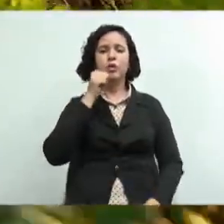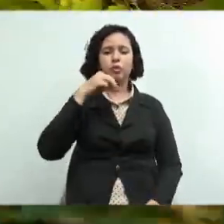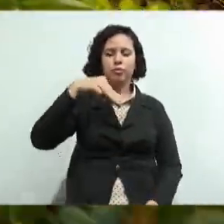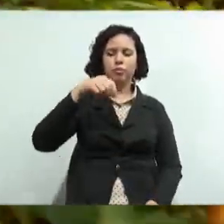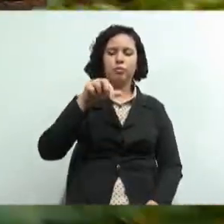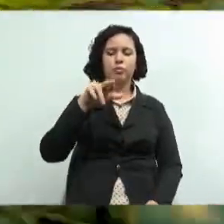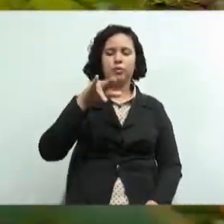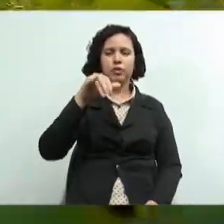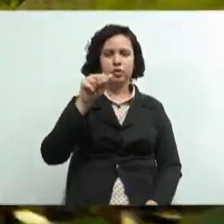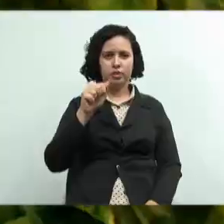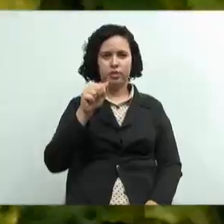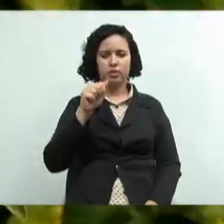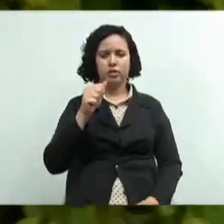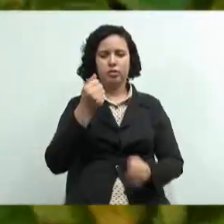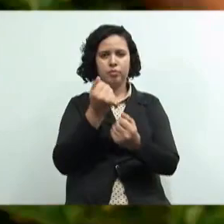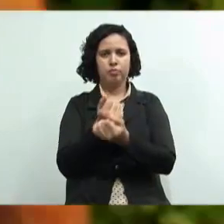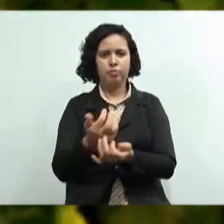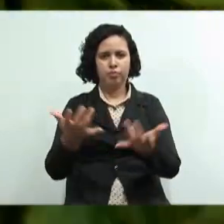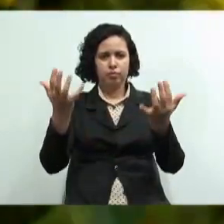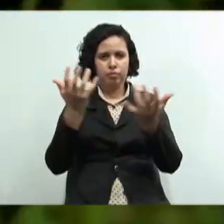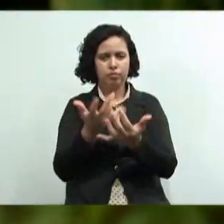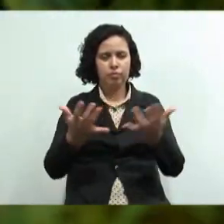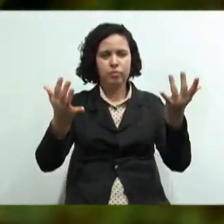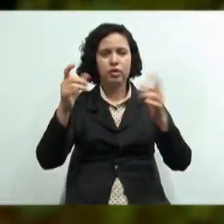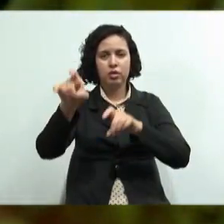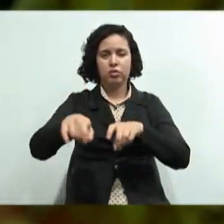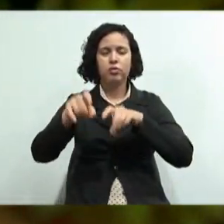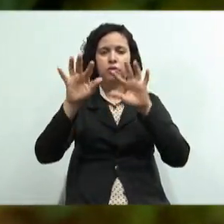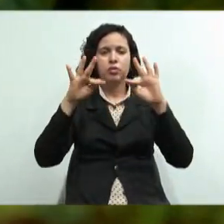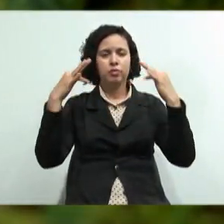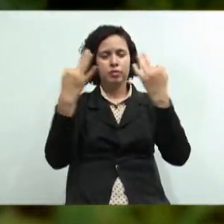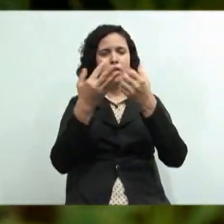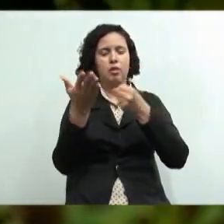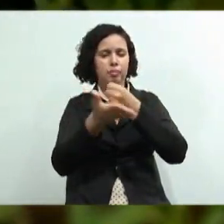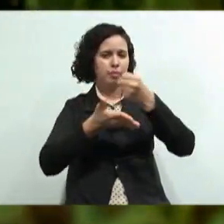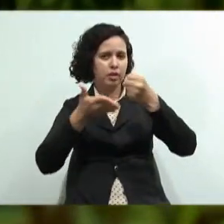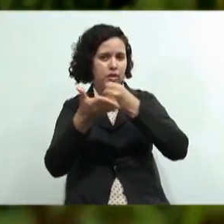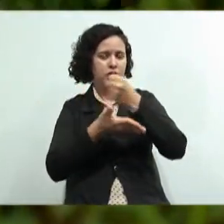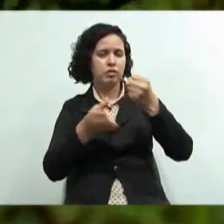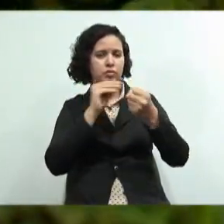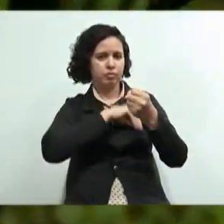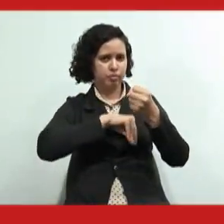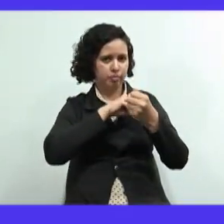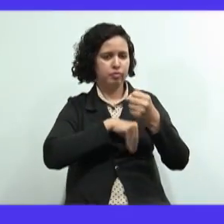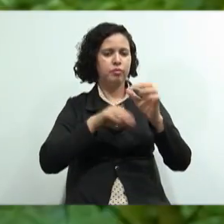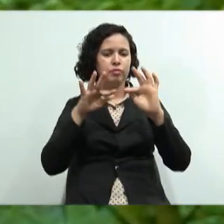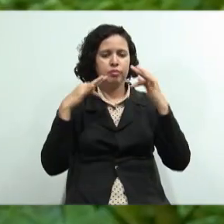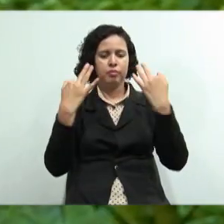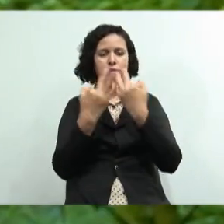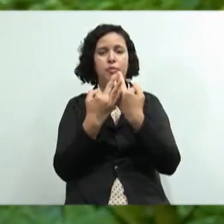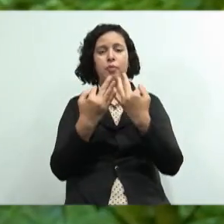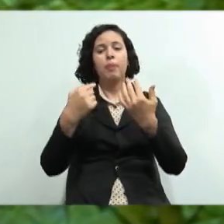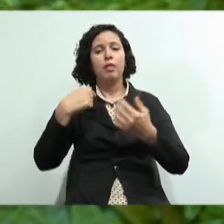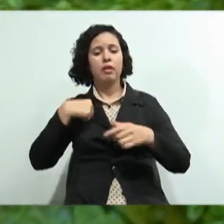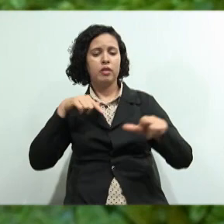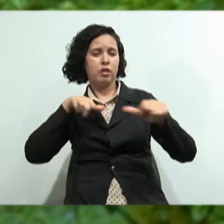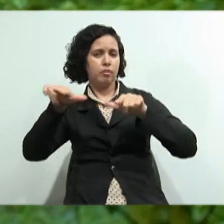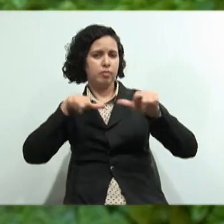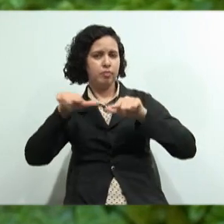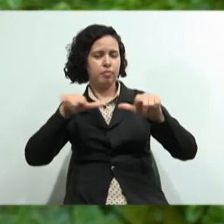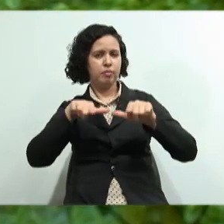e produtora de hortaliças, a agricultura familiar é a base do sustento e trabalho para sua família. Trabalho na agricultura